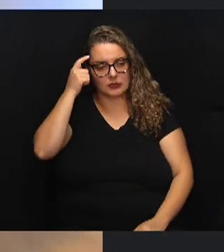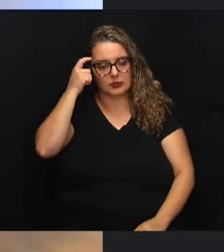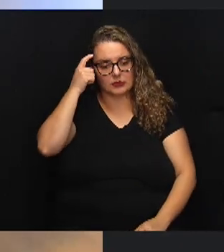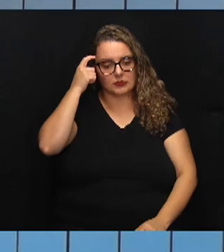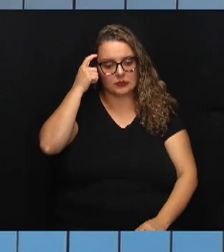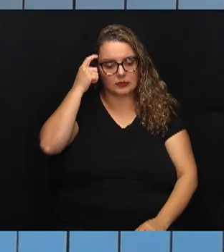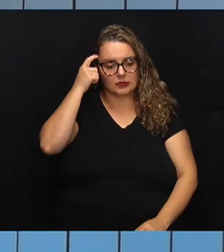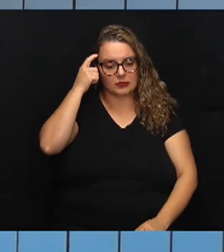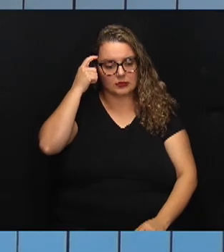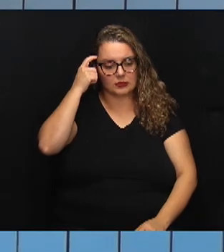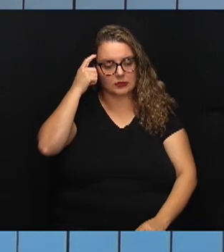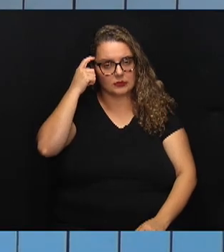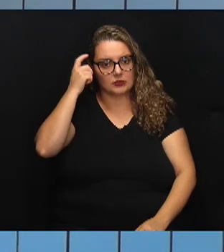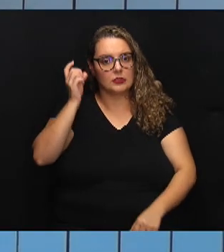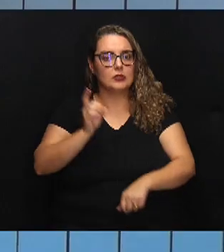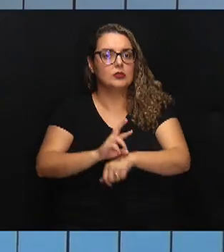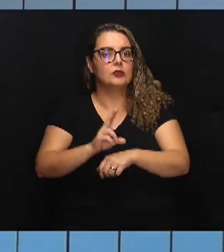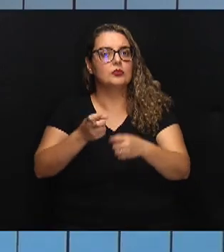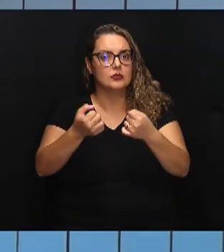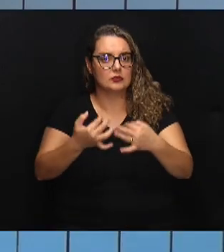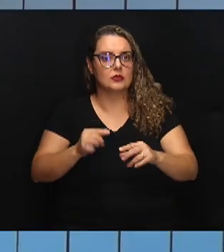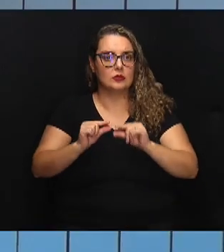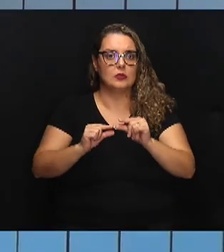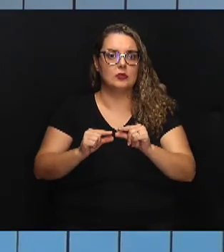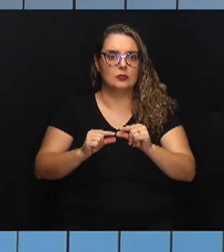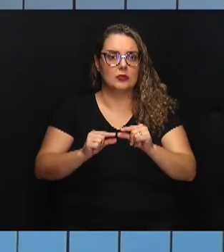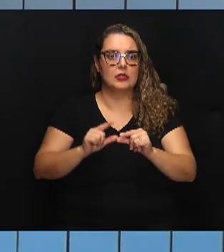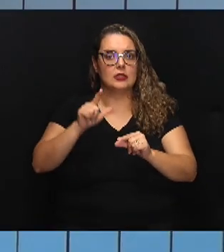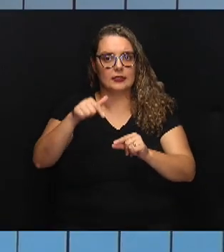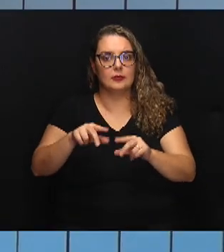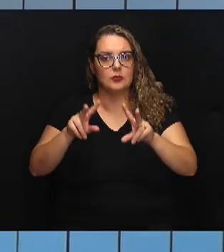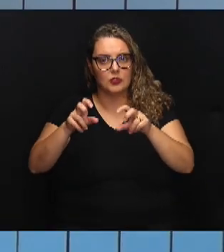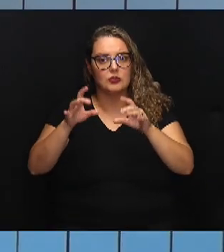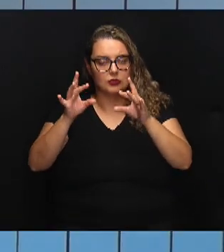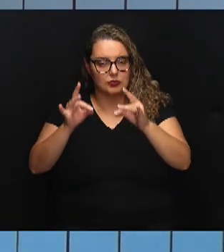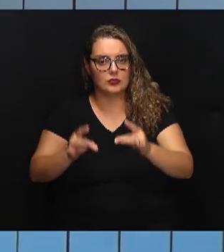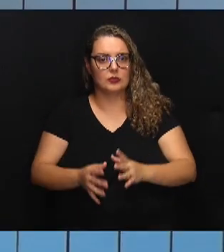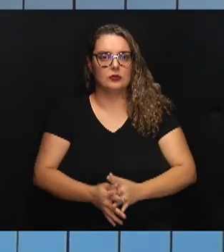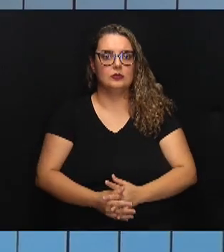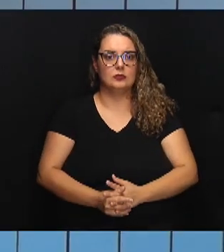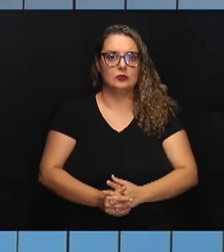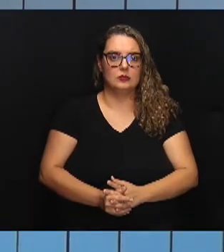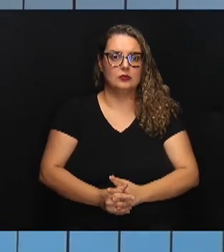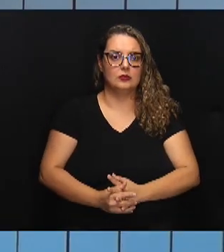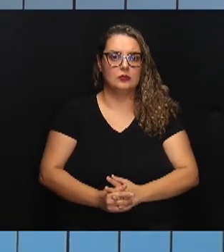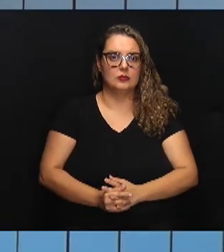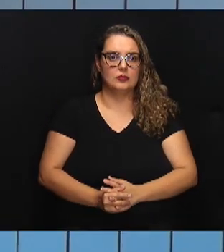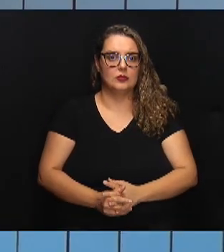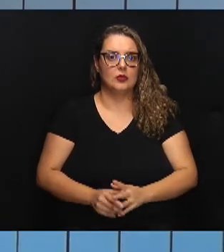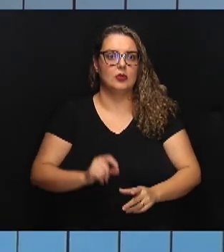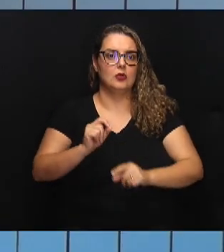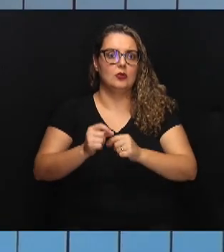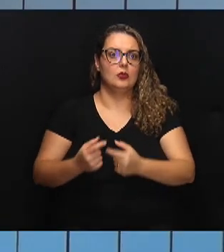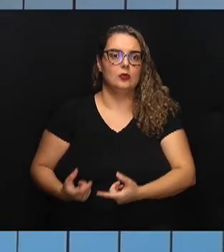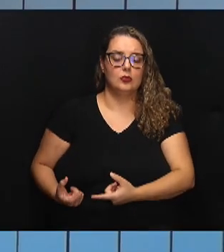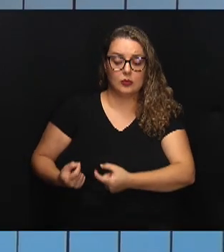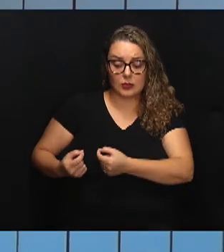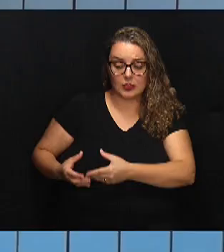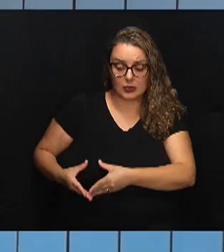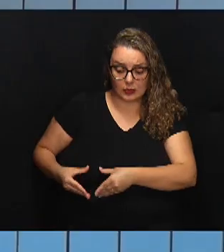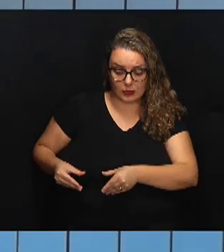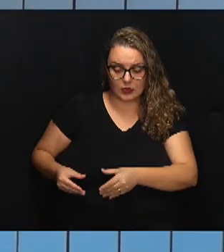Doutora, explicar um pouquinho agora então, para a gente entrar realmente no assunto, o que é o câncer de pâncreas?